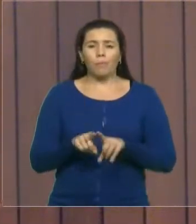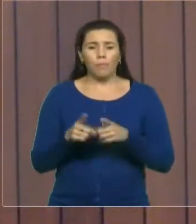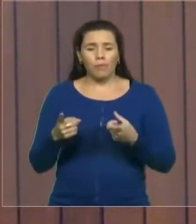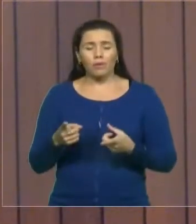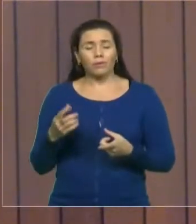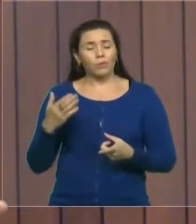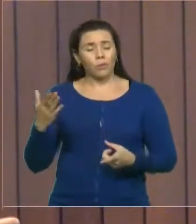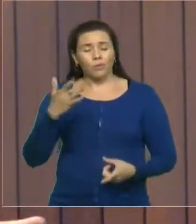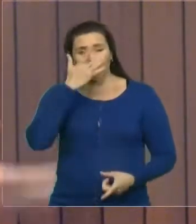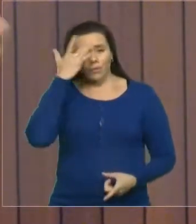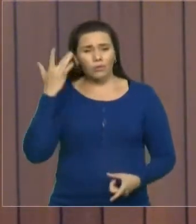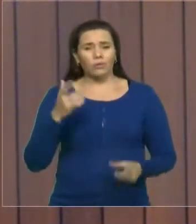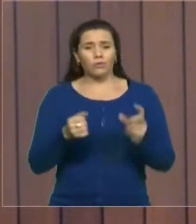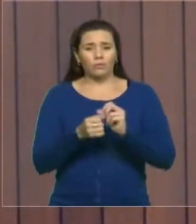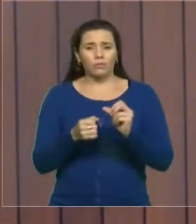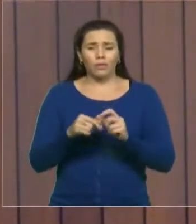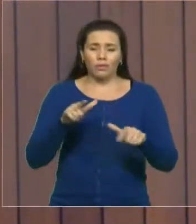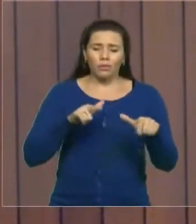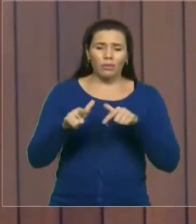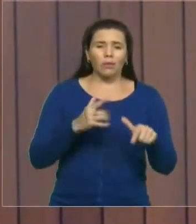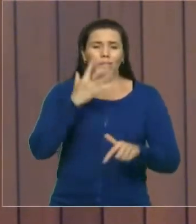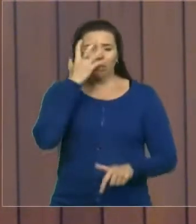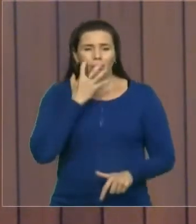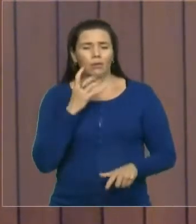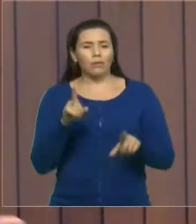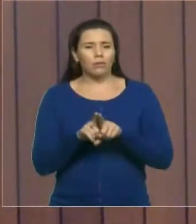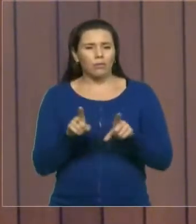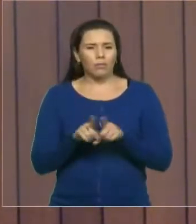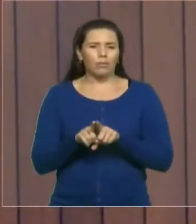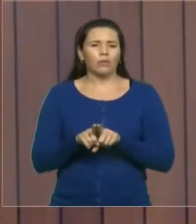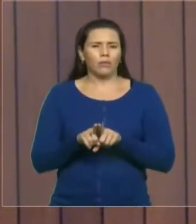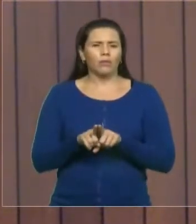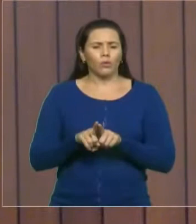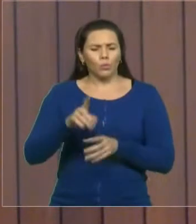públicas. E foi isso que nós testemunhamos hoje.